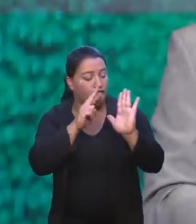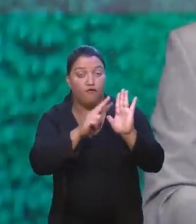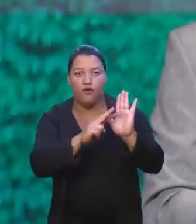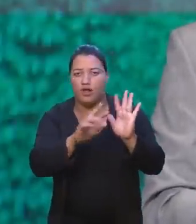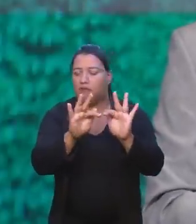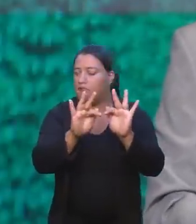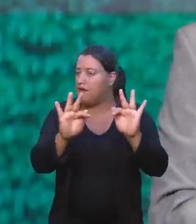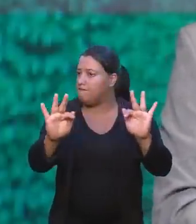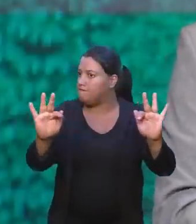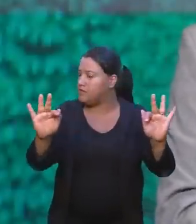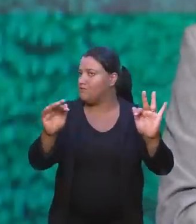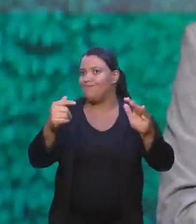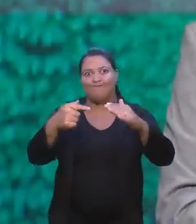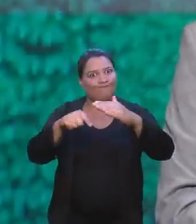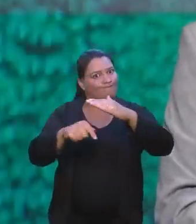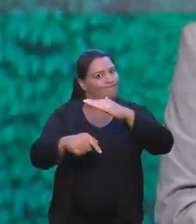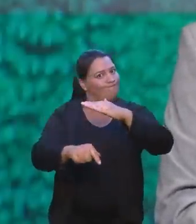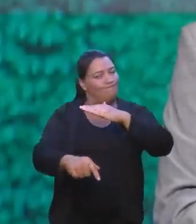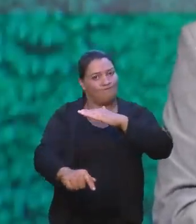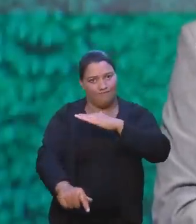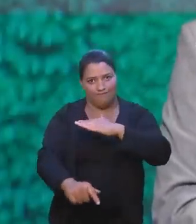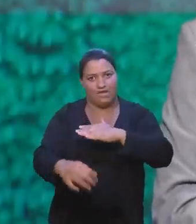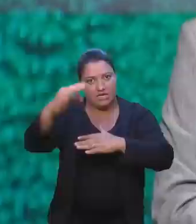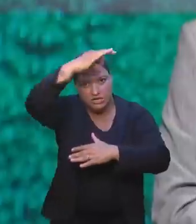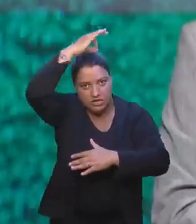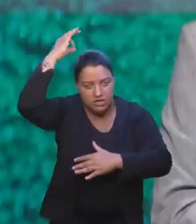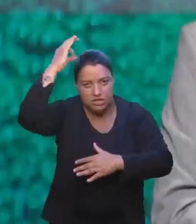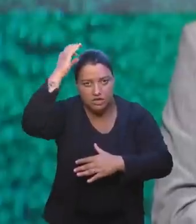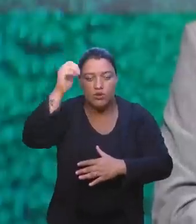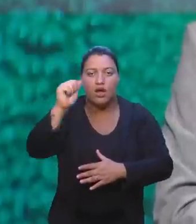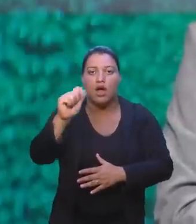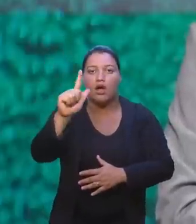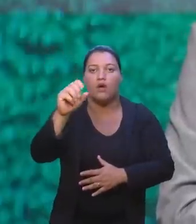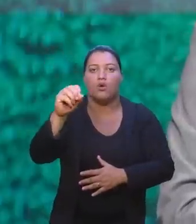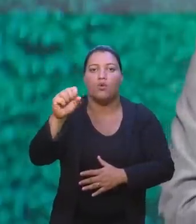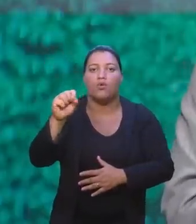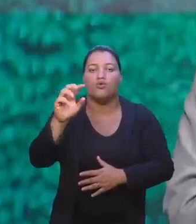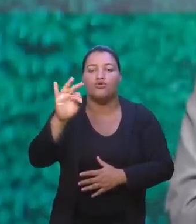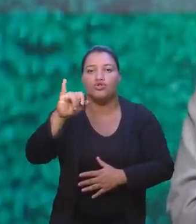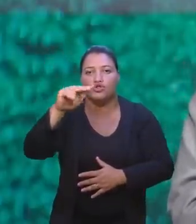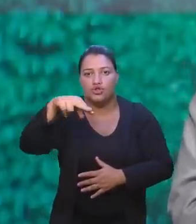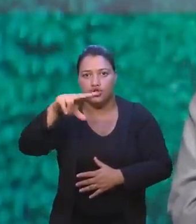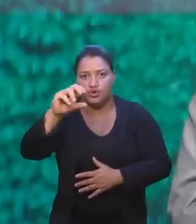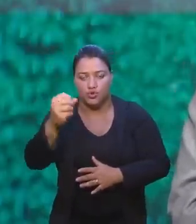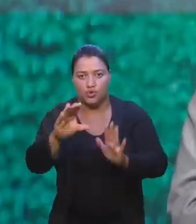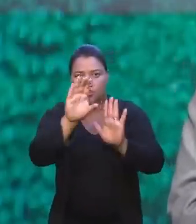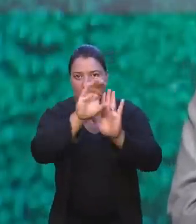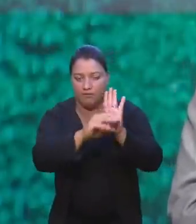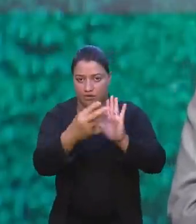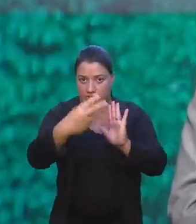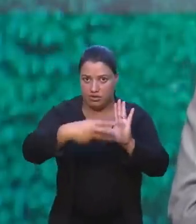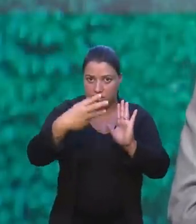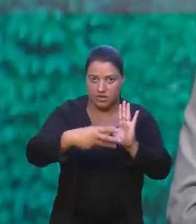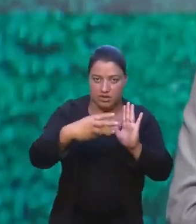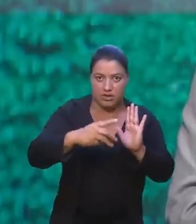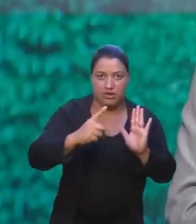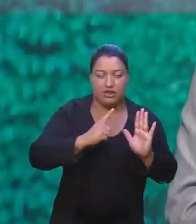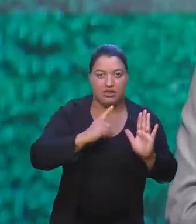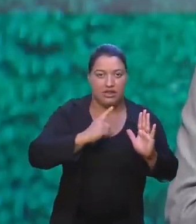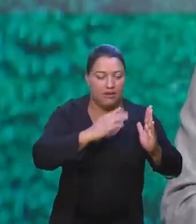muito profunda de Santo Agostinho, no capítulo 3º, há muitas moradas na casa de meu